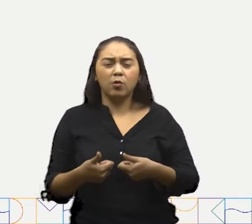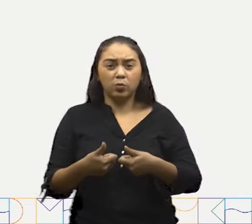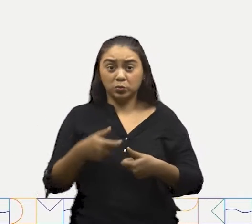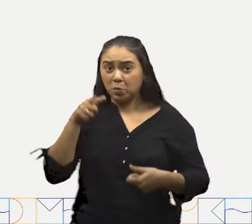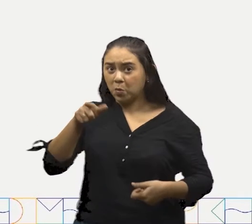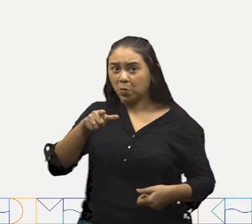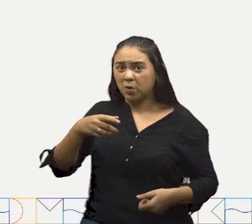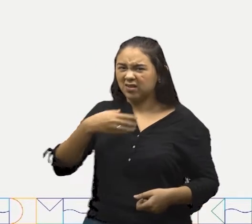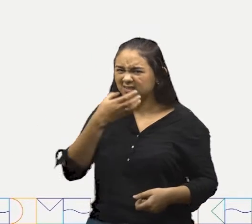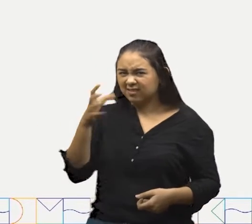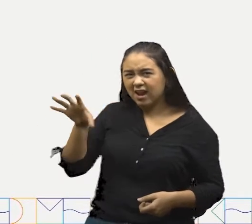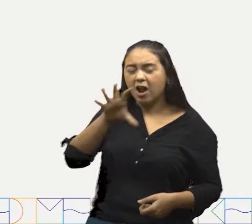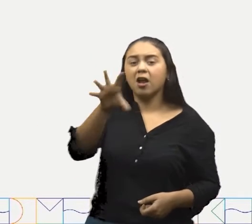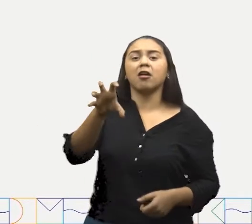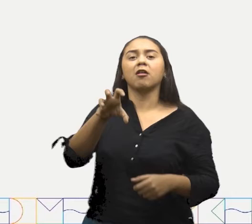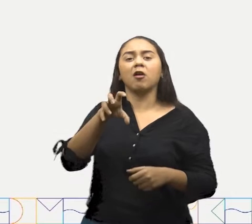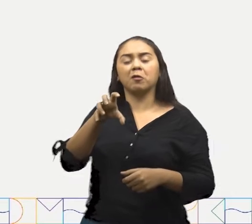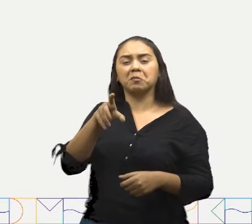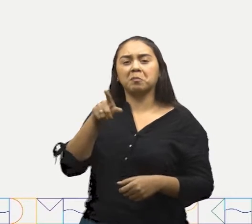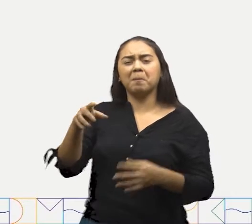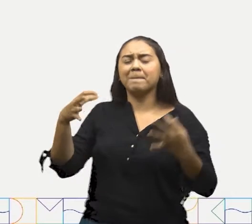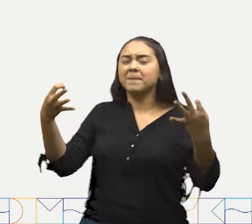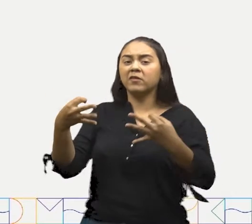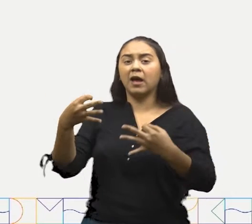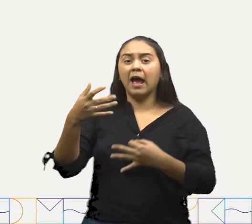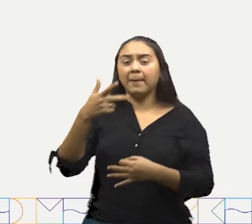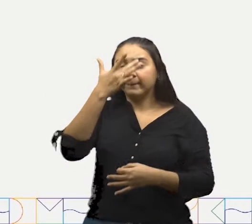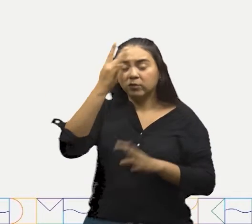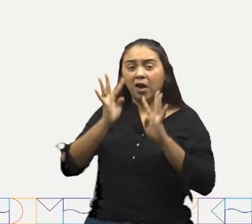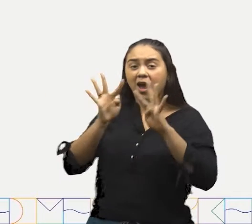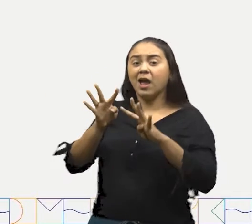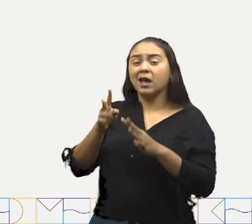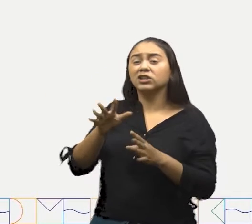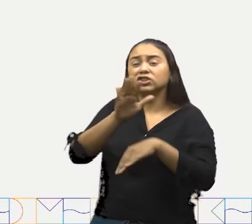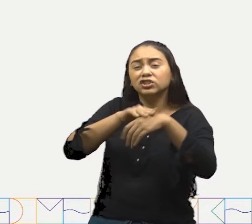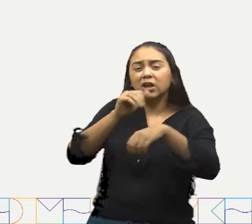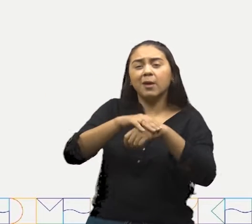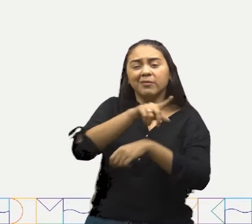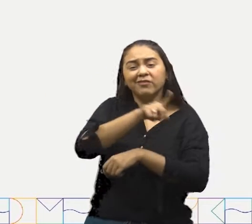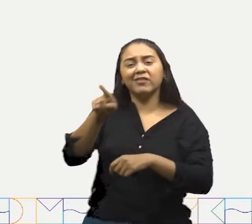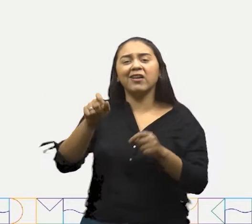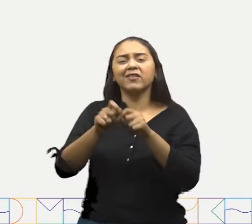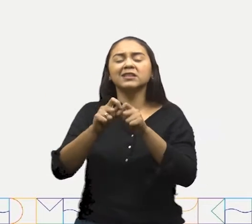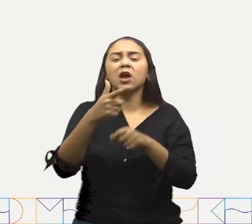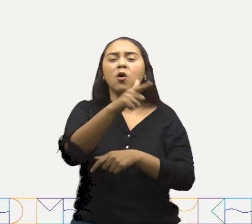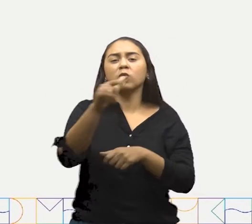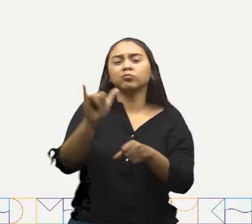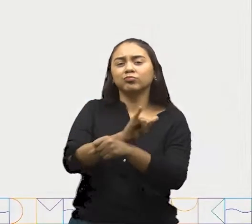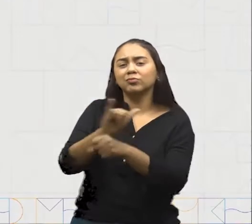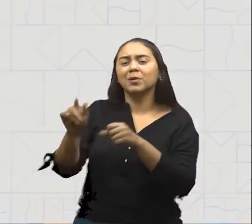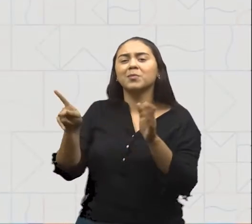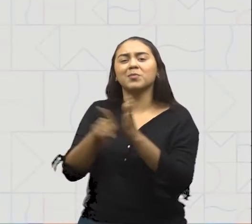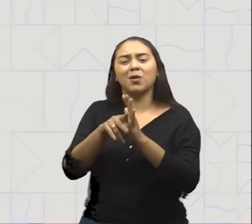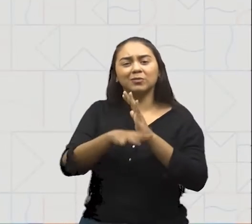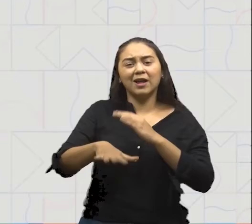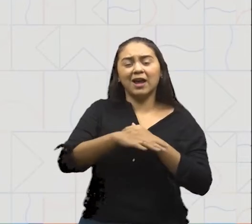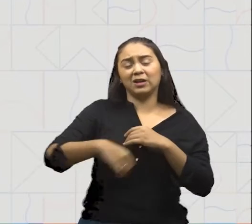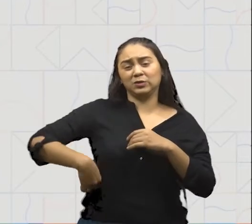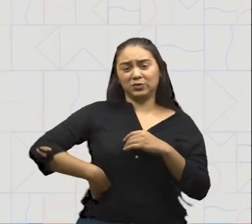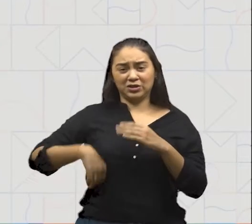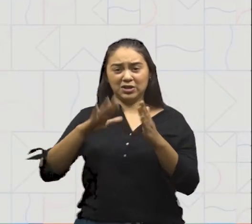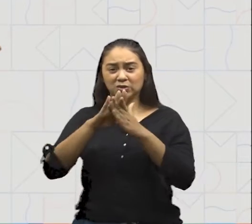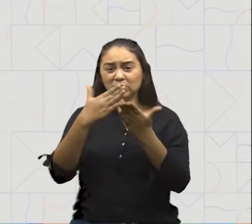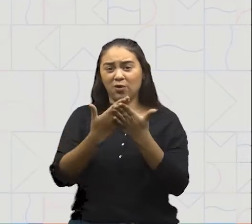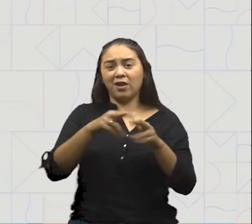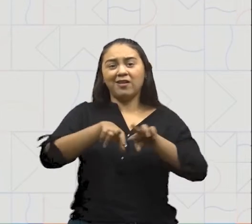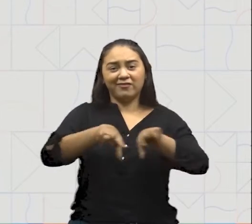tanto sucesso que ele foi convidado a confeccionar outros elementos de festas juninas de outras escolas. Que legal,